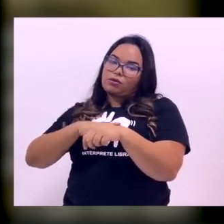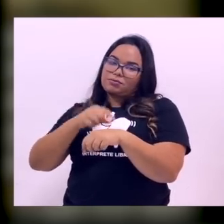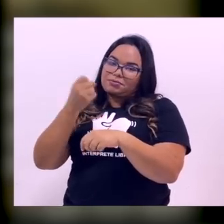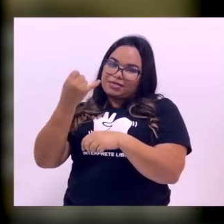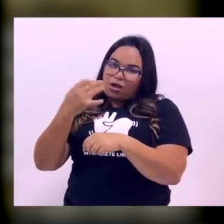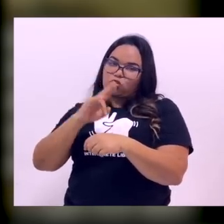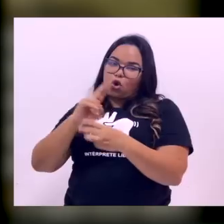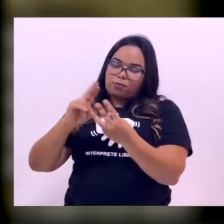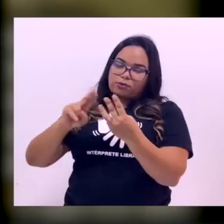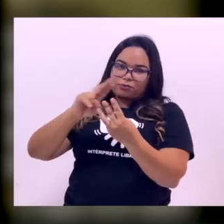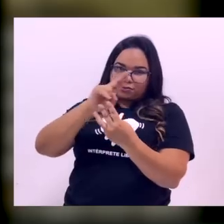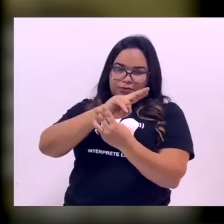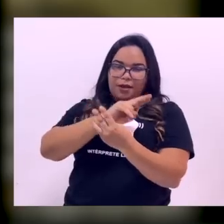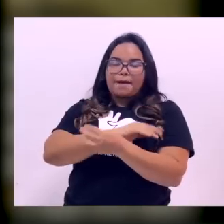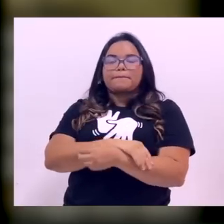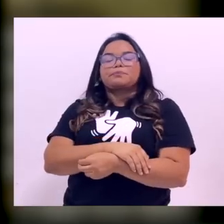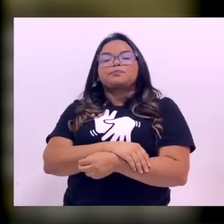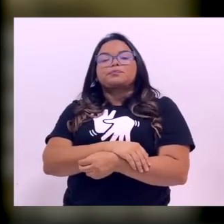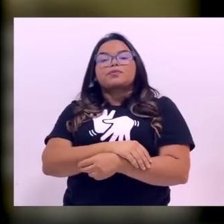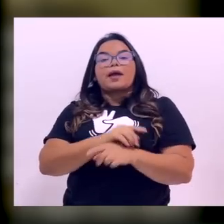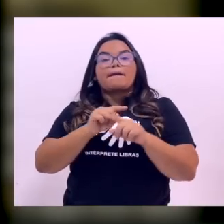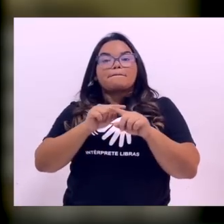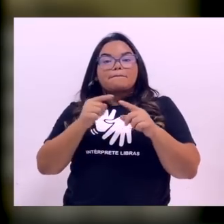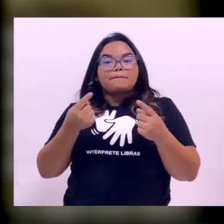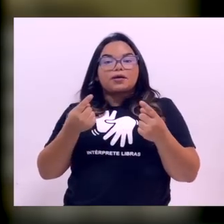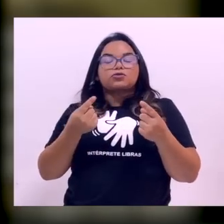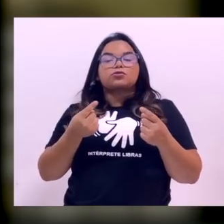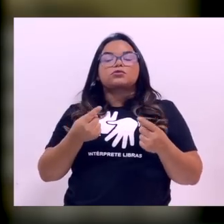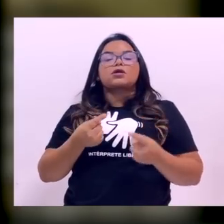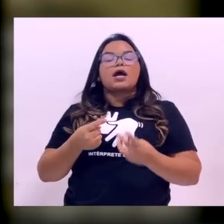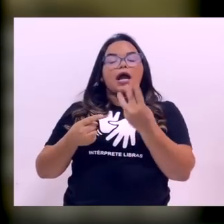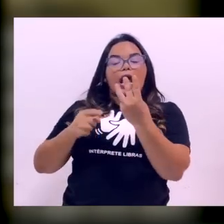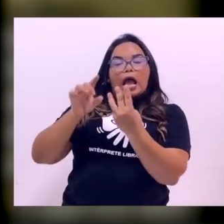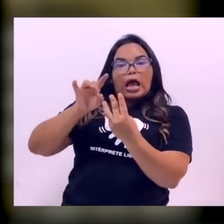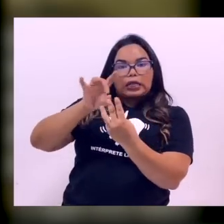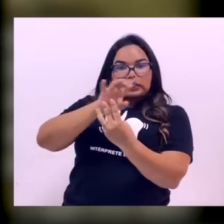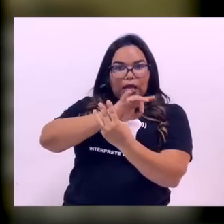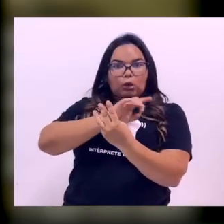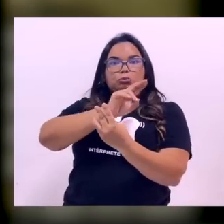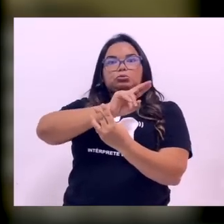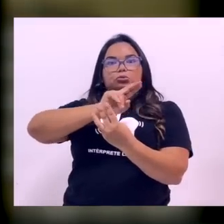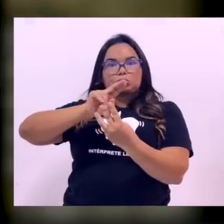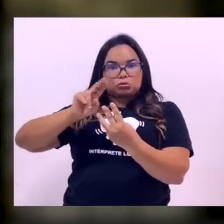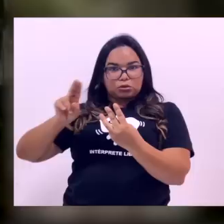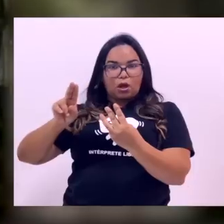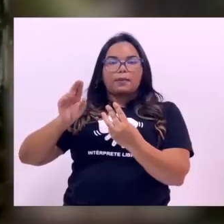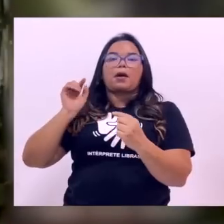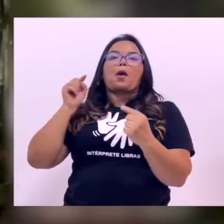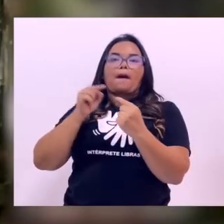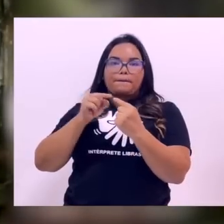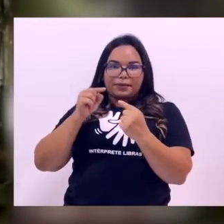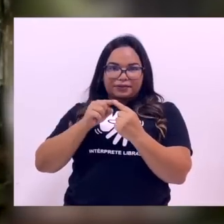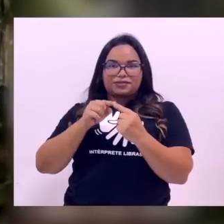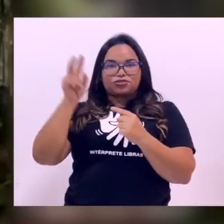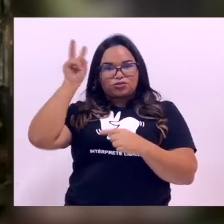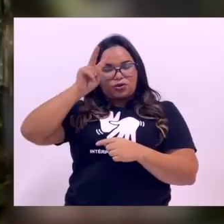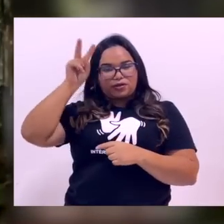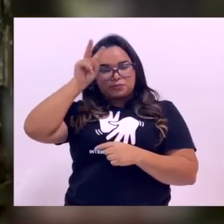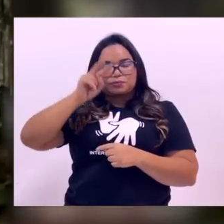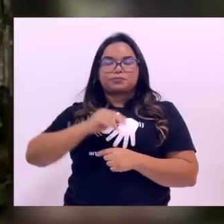temos tempo para falar disso em detalhes, mas há até mesmo uma tipologia no nome dos eventos à medida que eles se